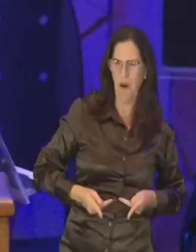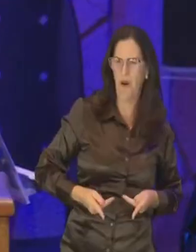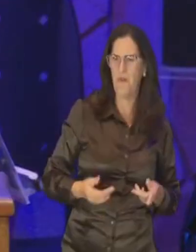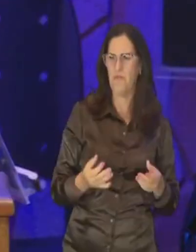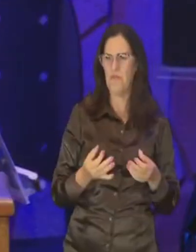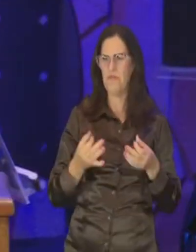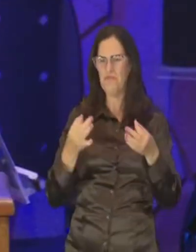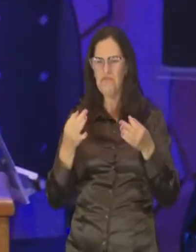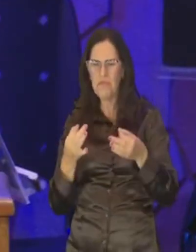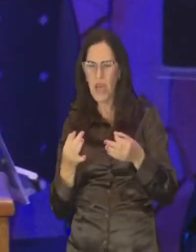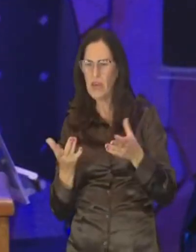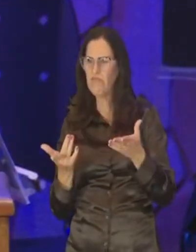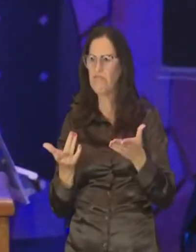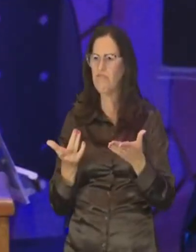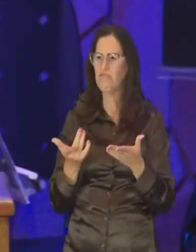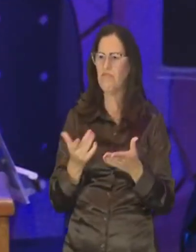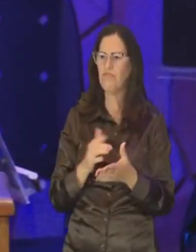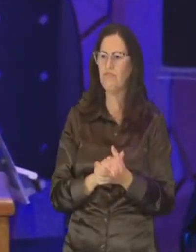fria, calculista.